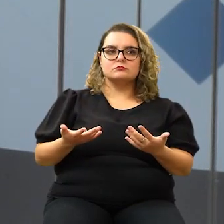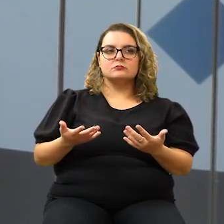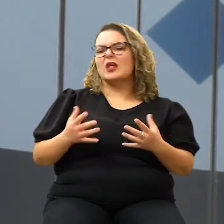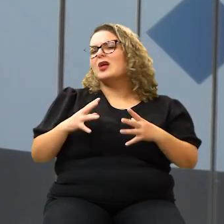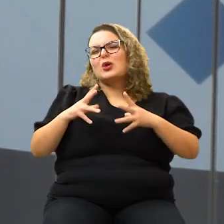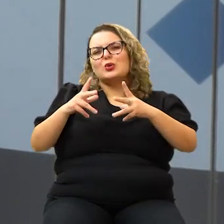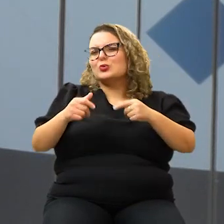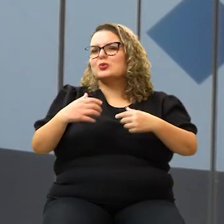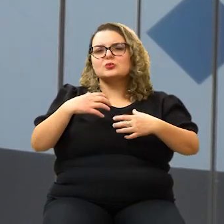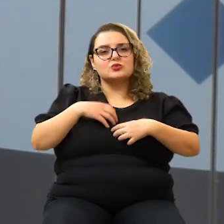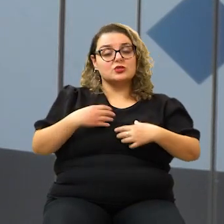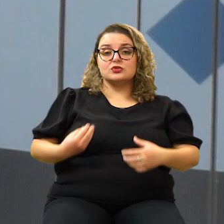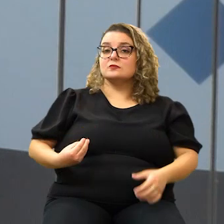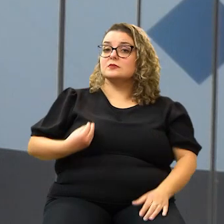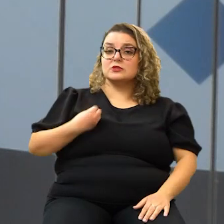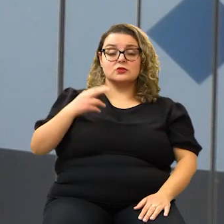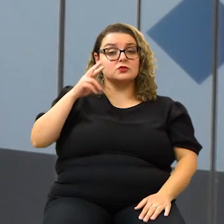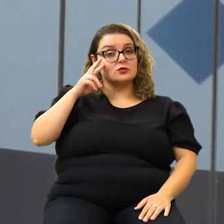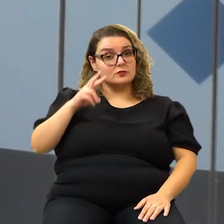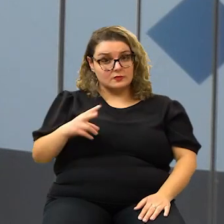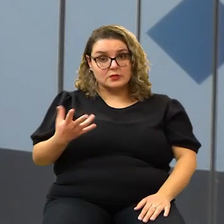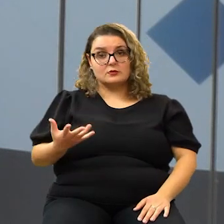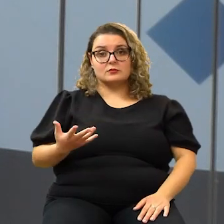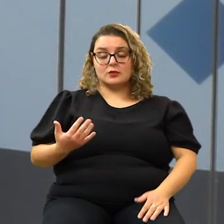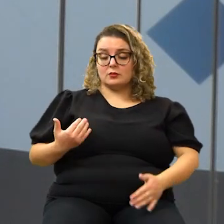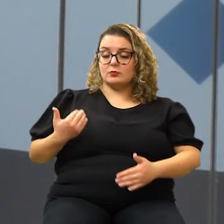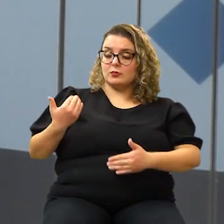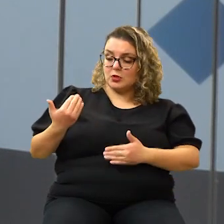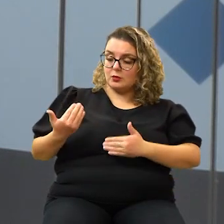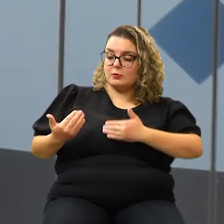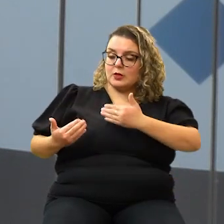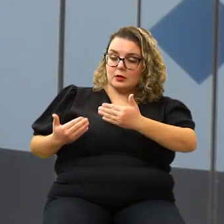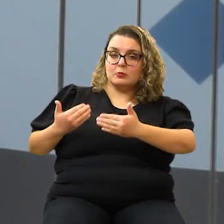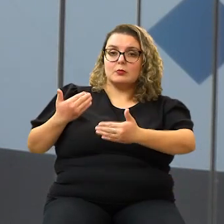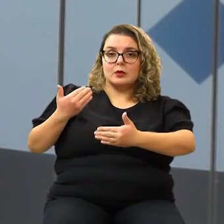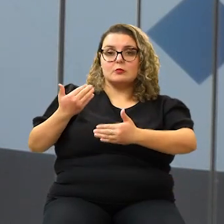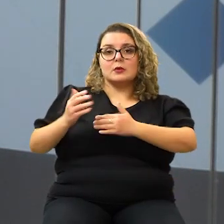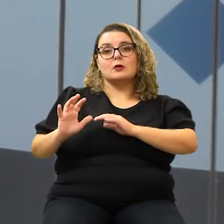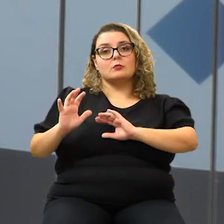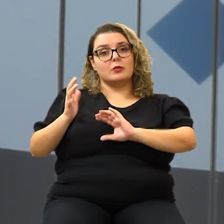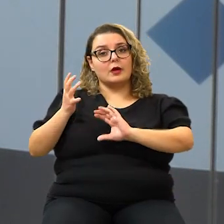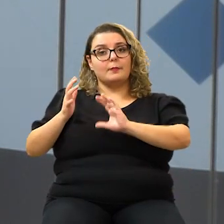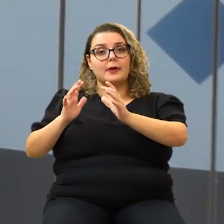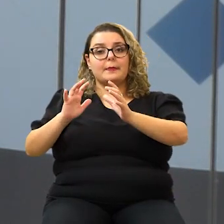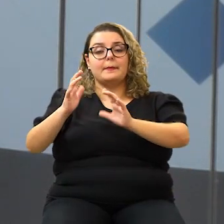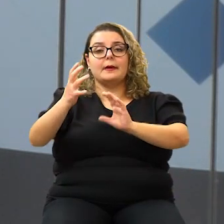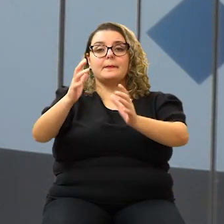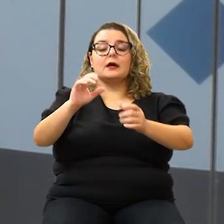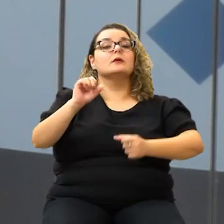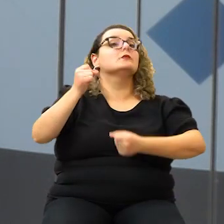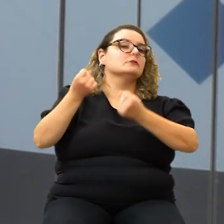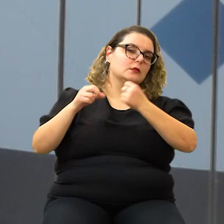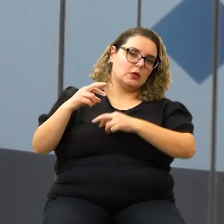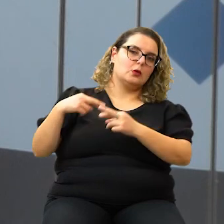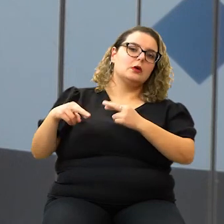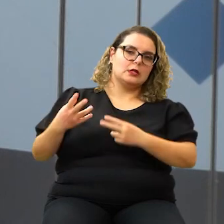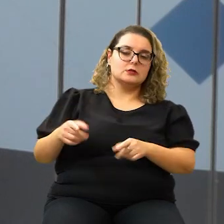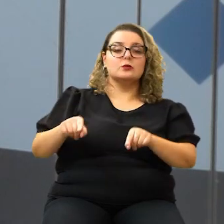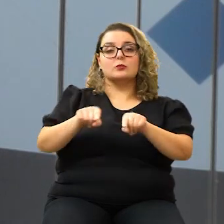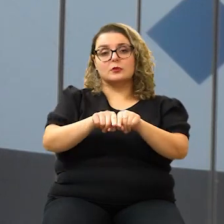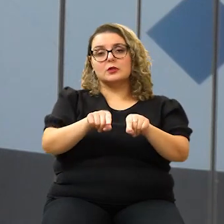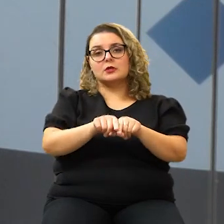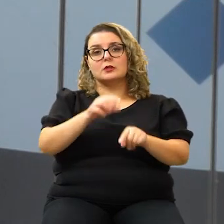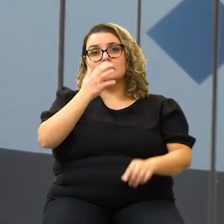enfim, toda a forma de vida que a gente veio criando ao longo da nossa história, tanto com relação à indústria, né? Quanto